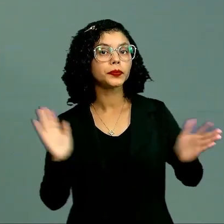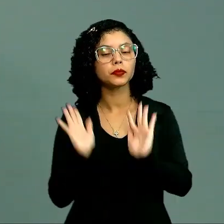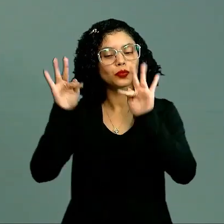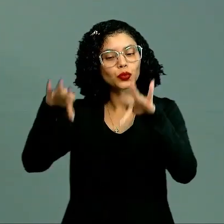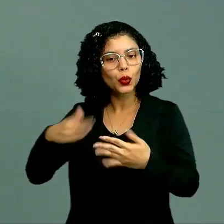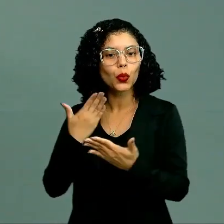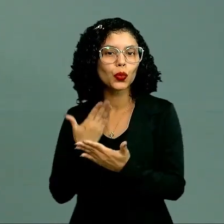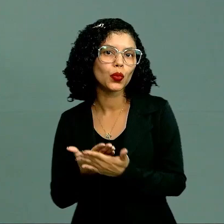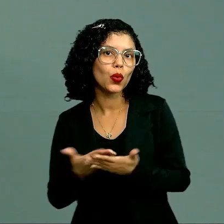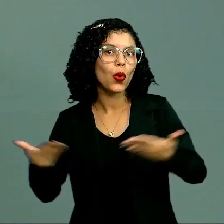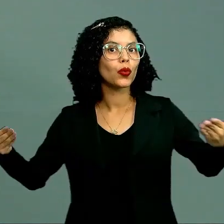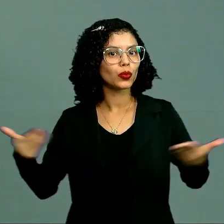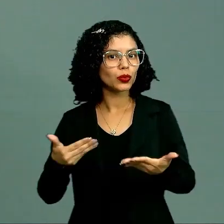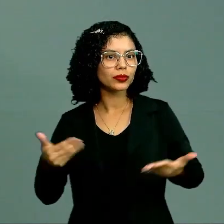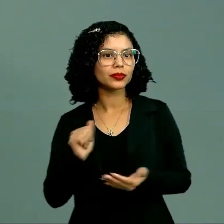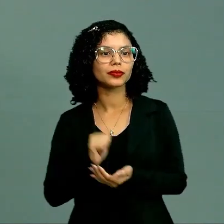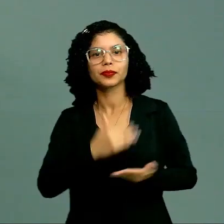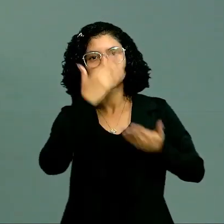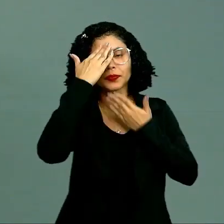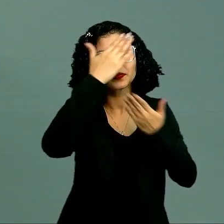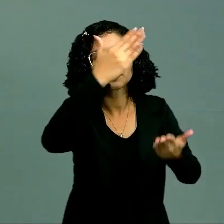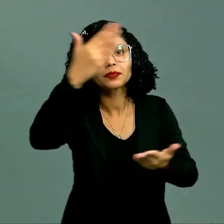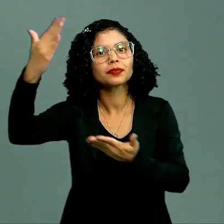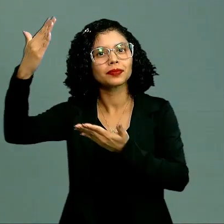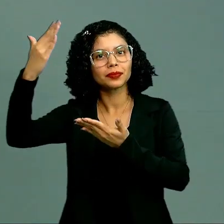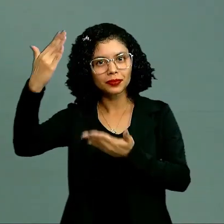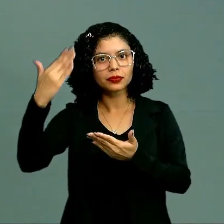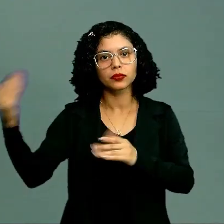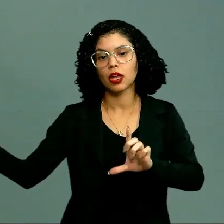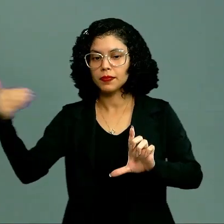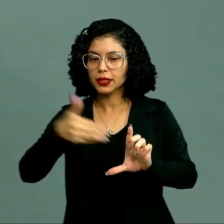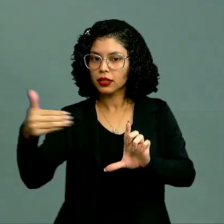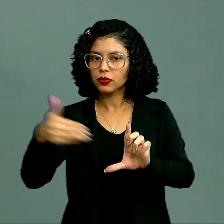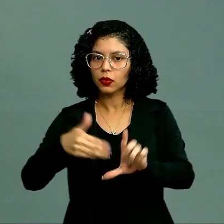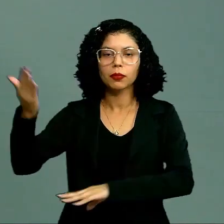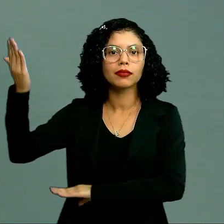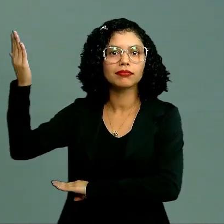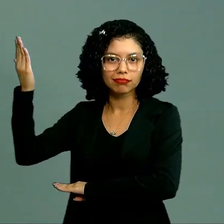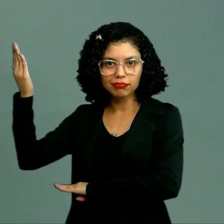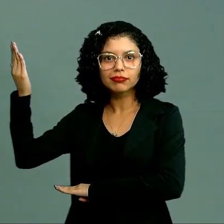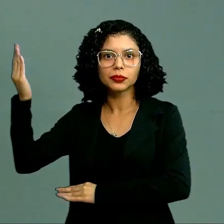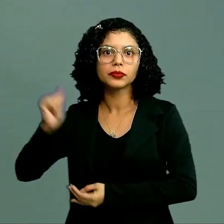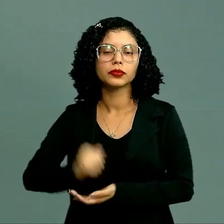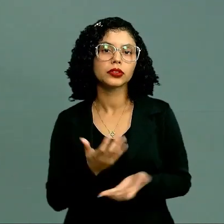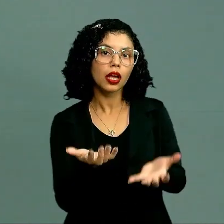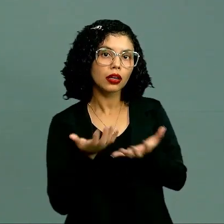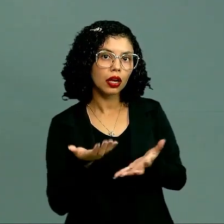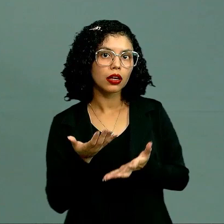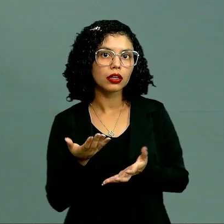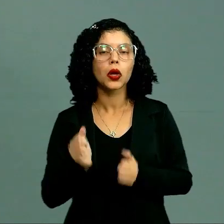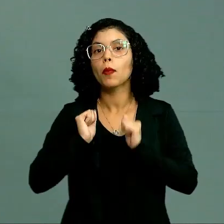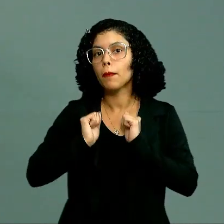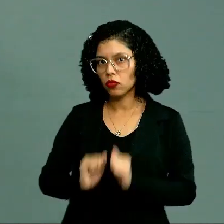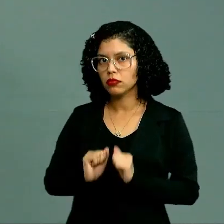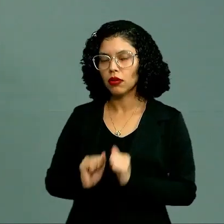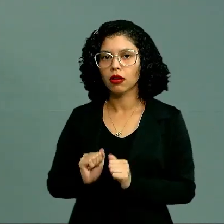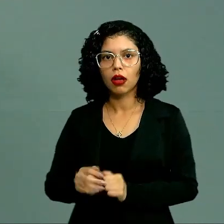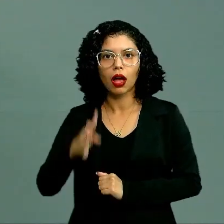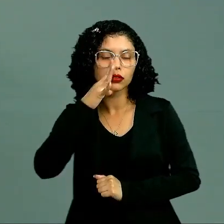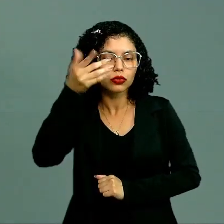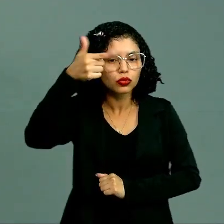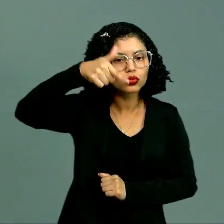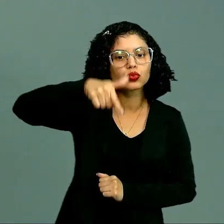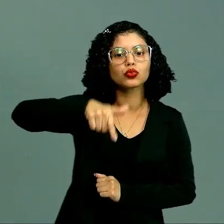aula de hoje termina por aqui. Muito obrigada, viu? Acessem as nossas plataformas. Quem quiser e puder,